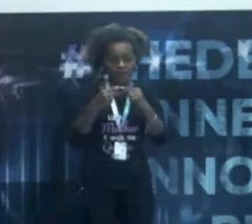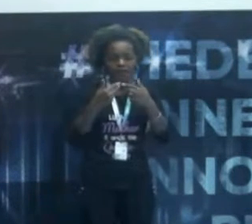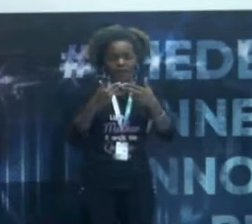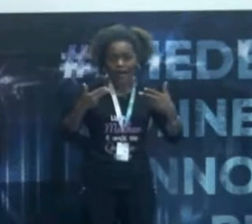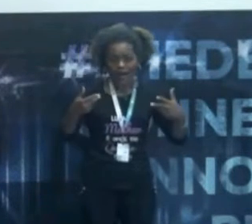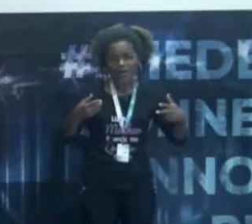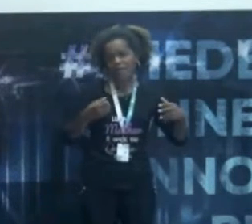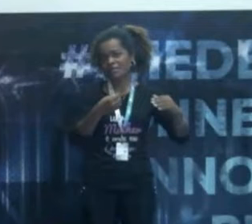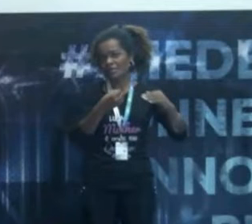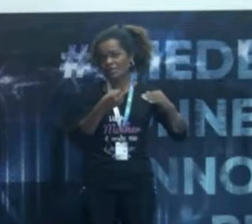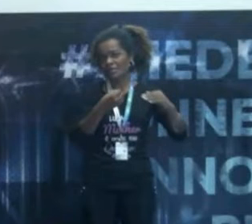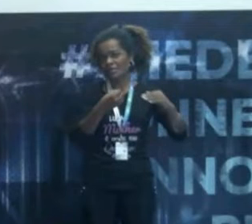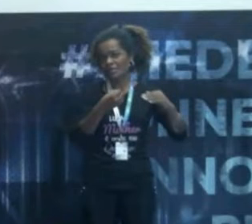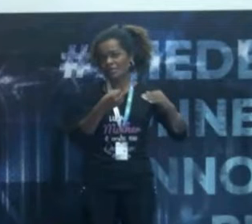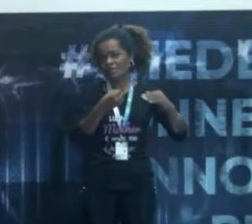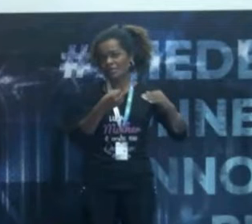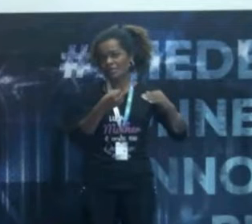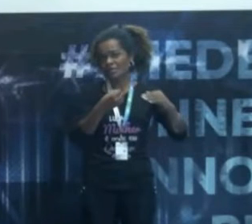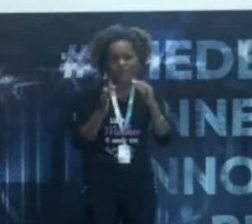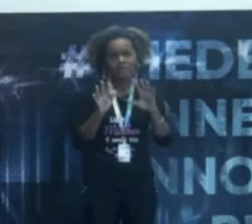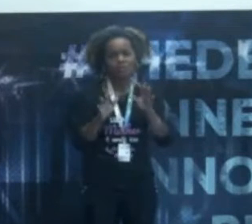em idade produtiva